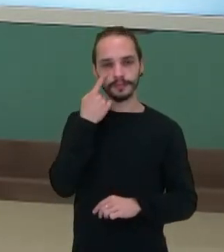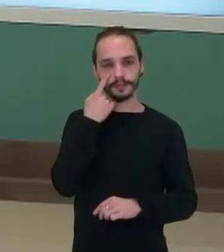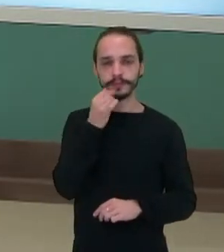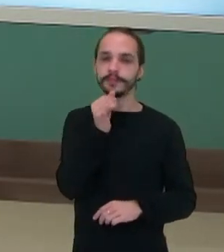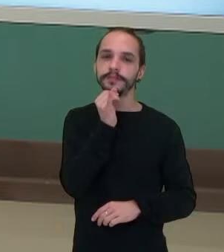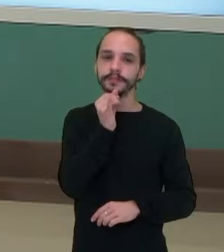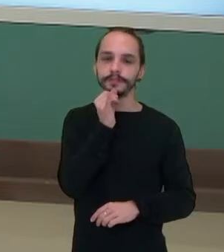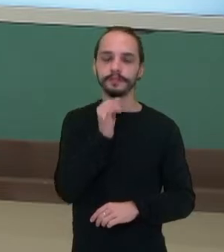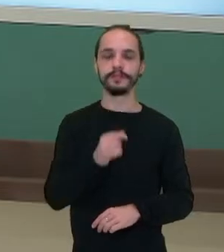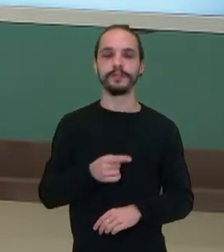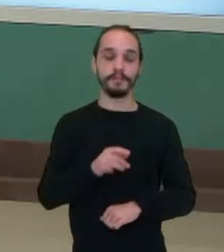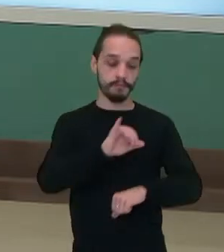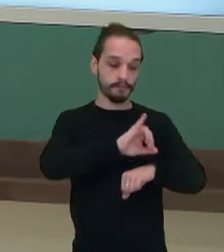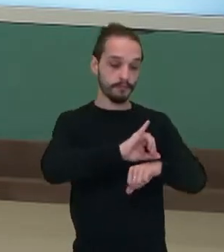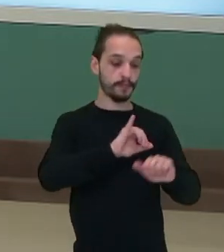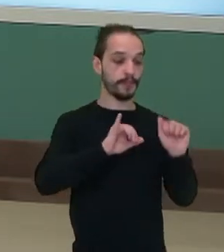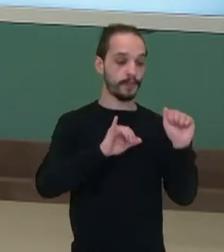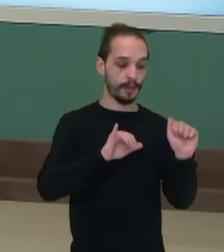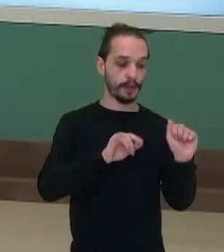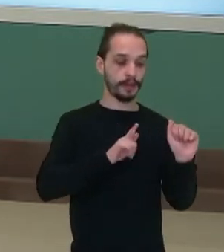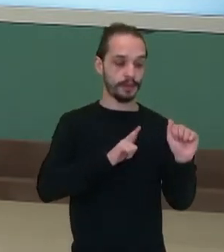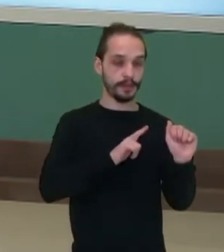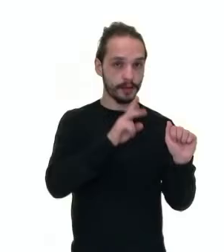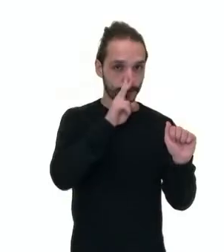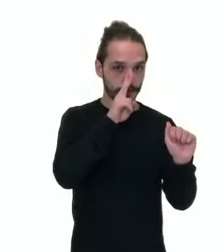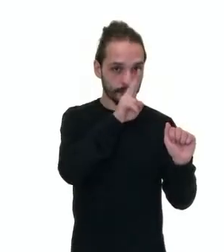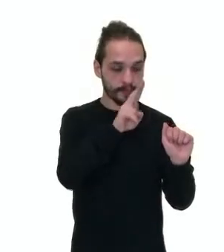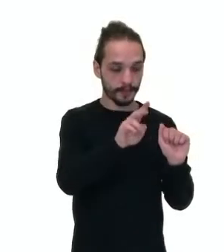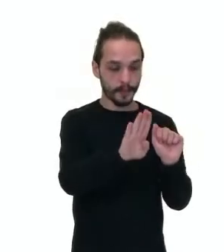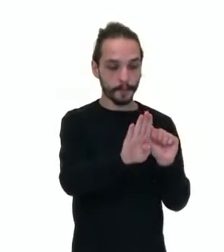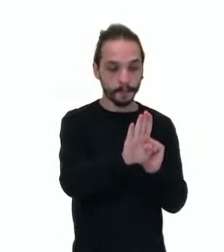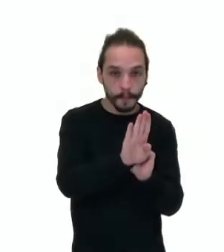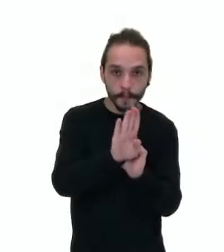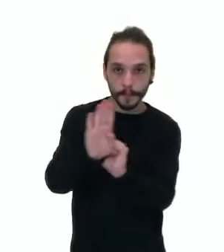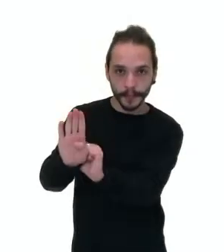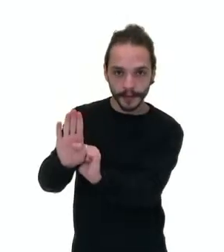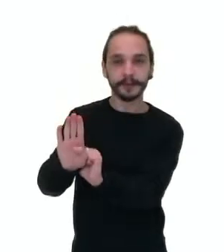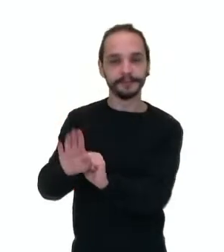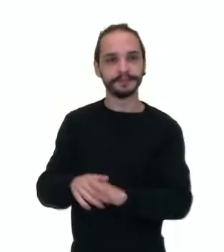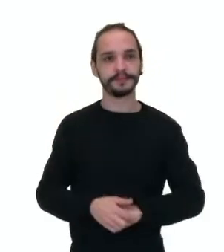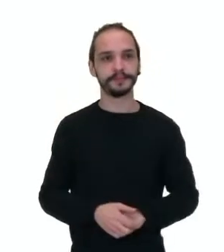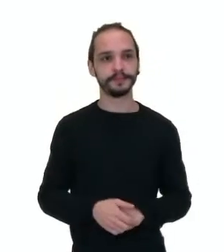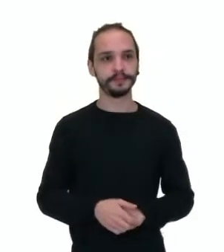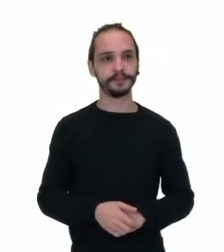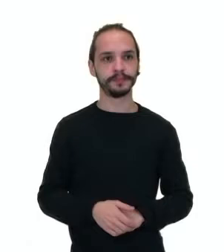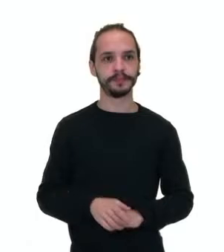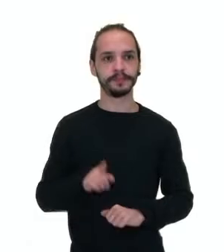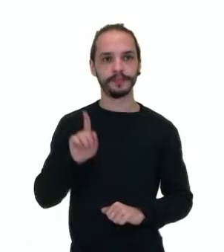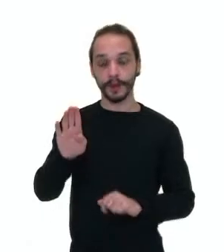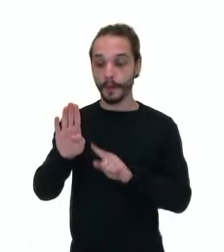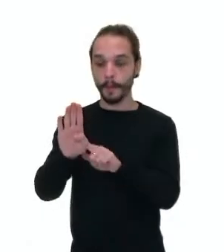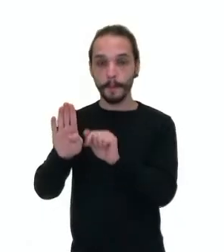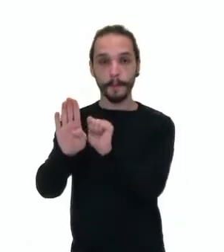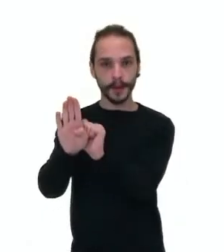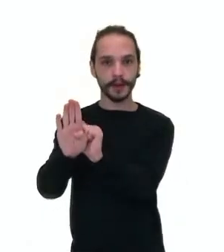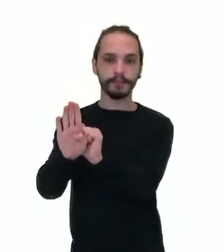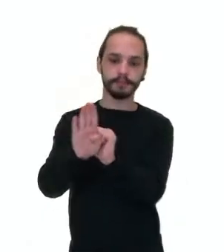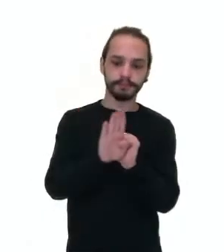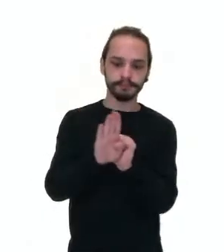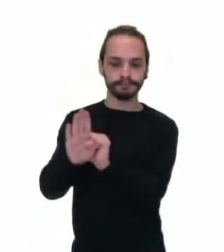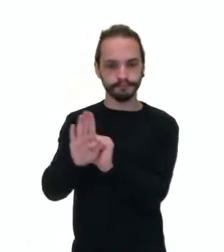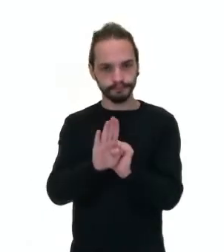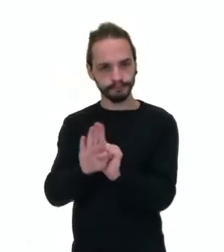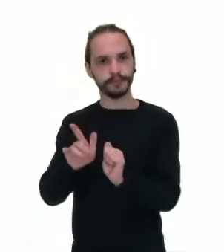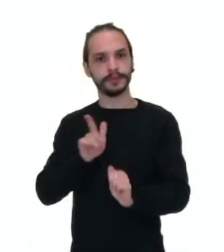Quando o corpo A imprime determinada força em um corpo B, então o corpo B imprimirá no corpo A outra força.